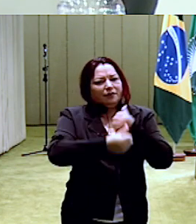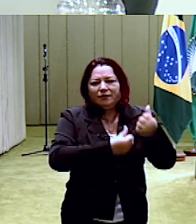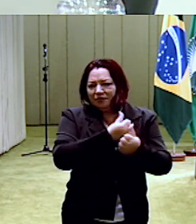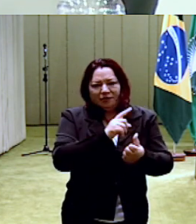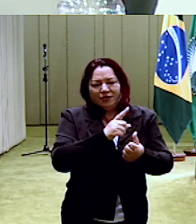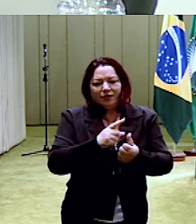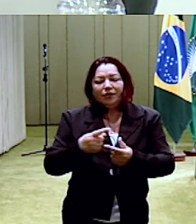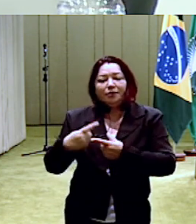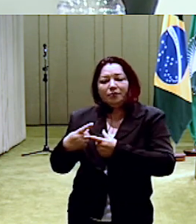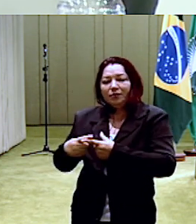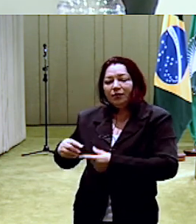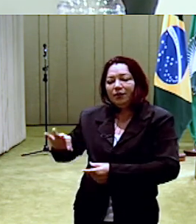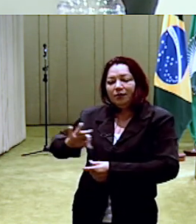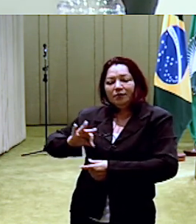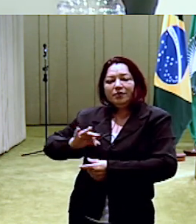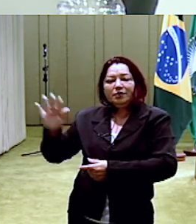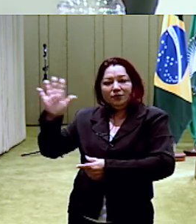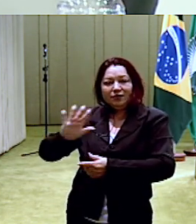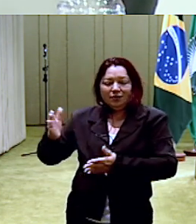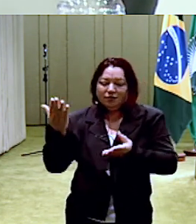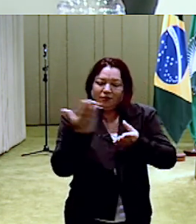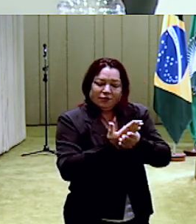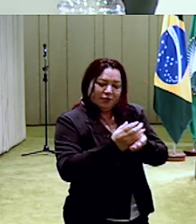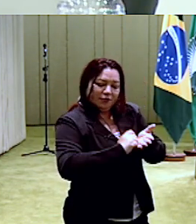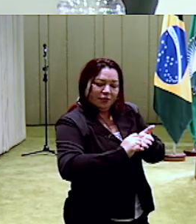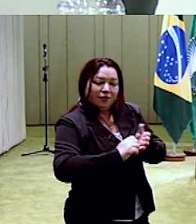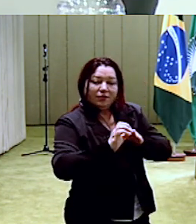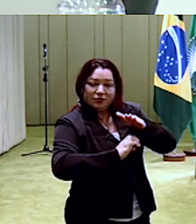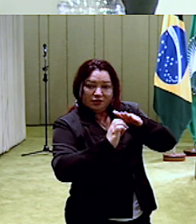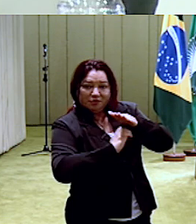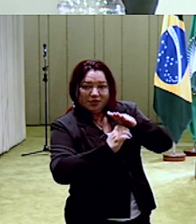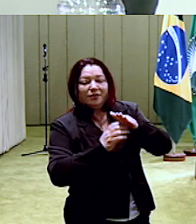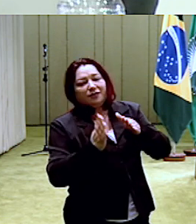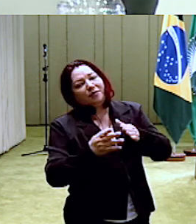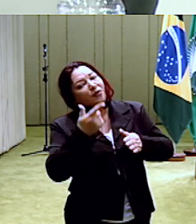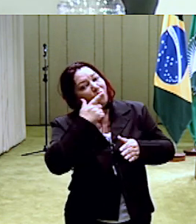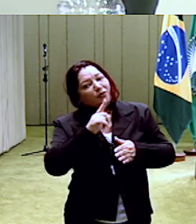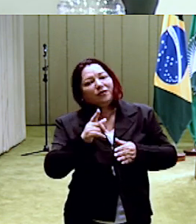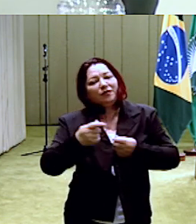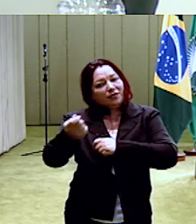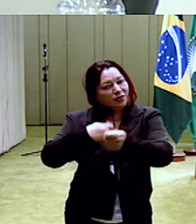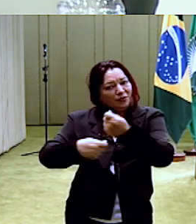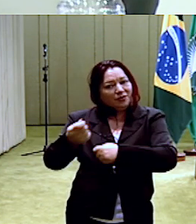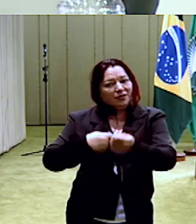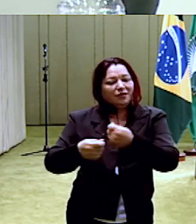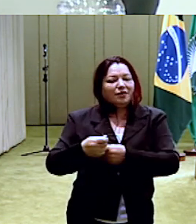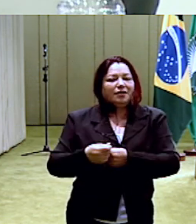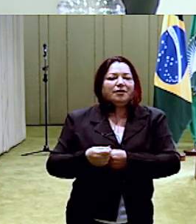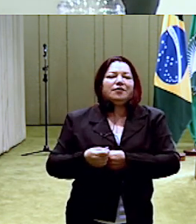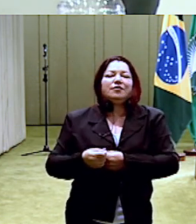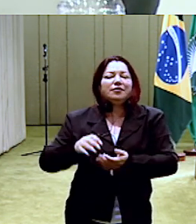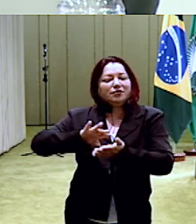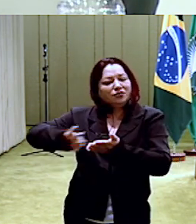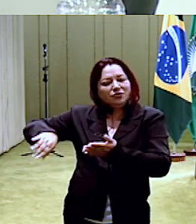a extensão do visto pela Polícia Federal aqui no Brasil, de a cada, enfim, tanto tempo ter que novamente pedir vistos. Isso, enfim, foi